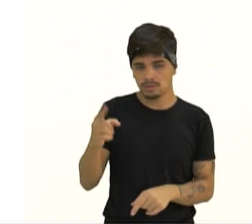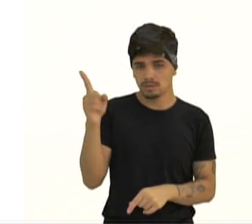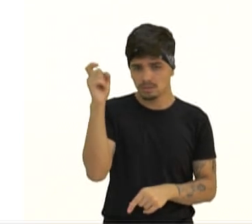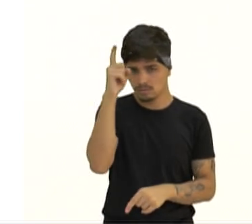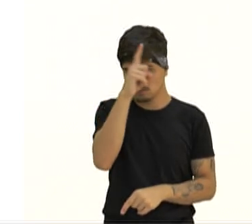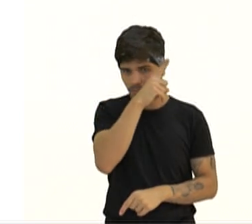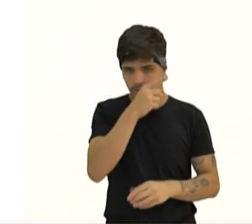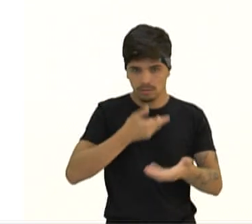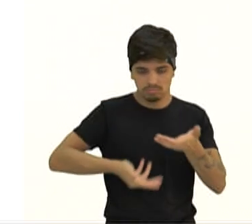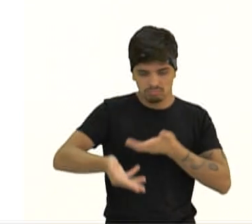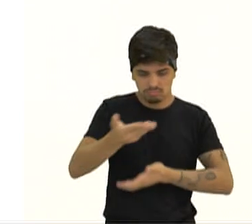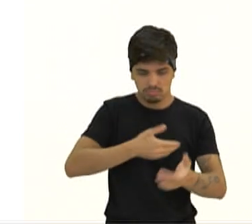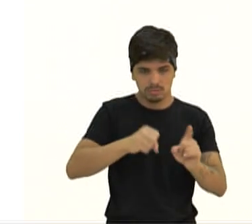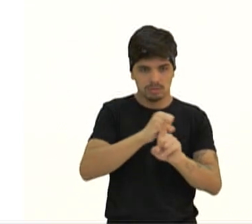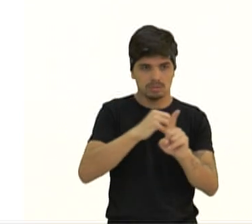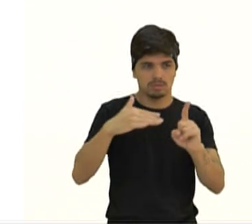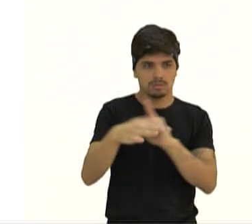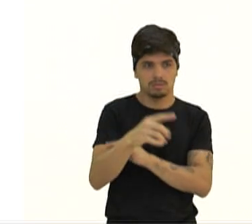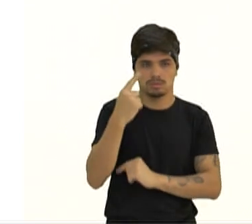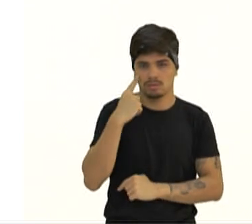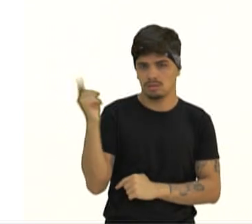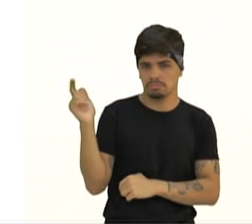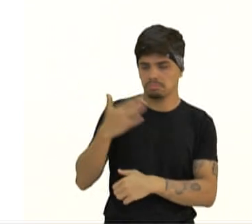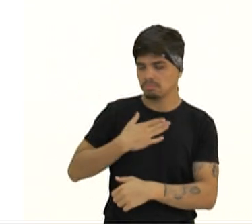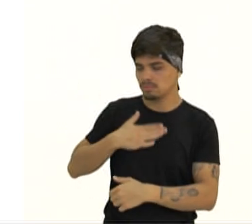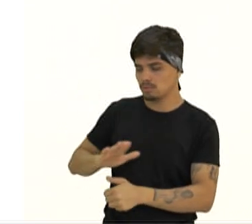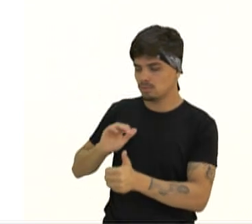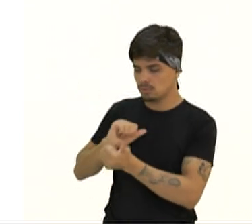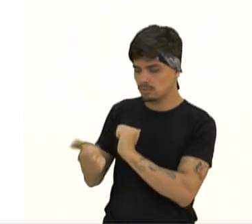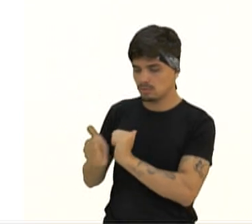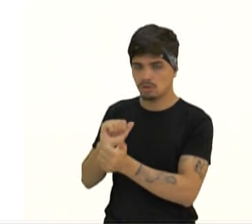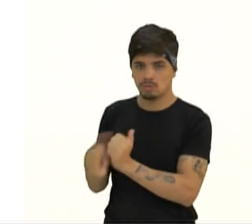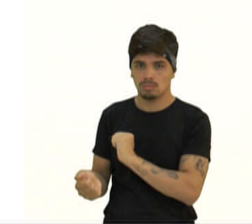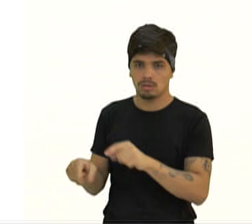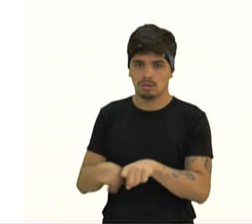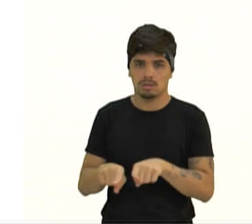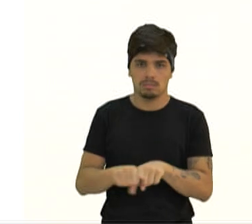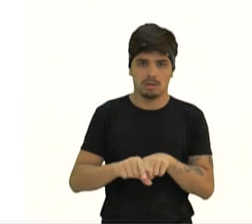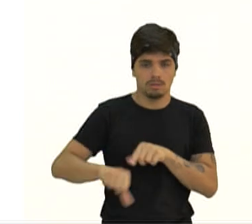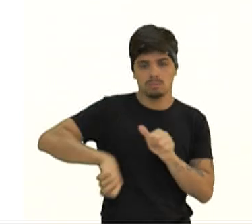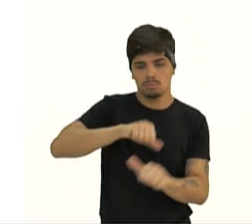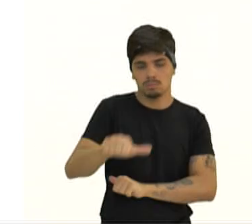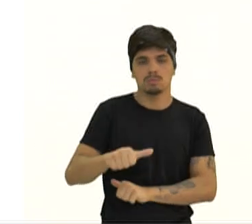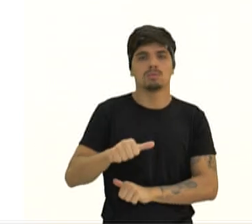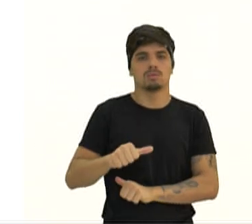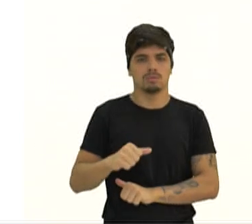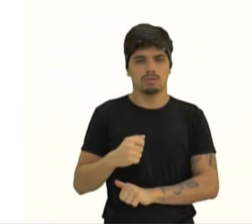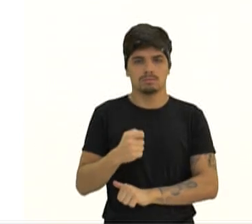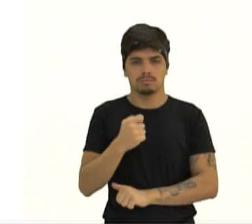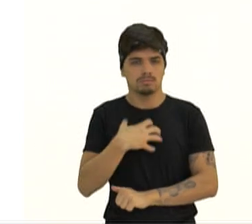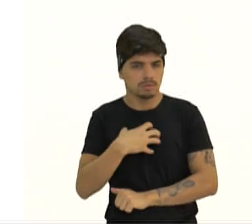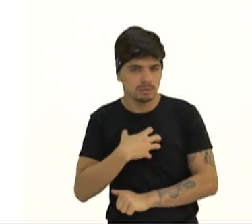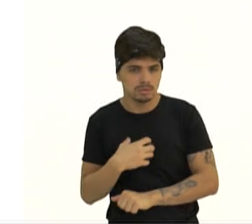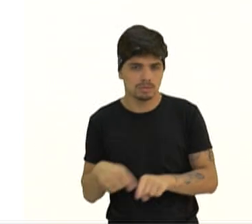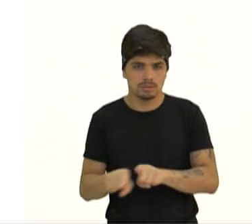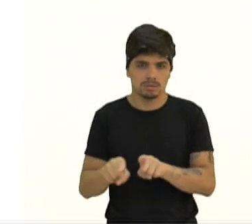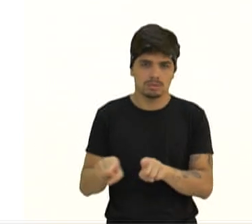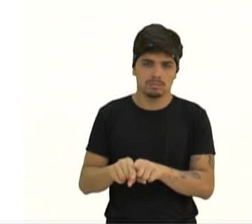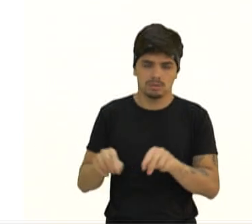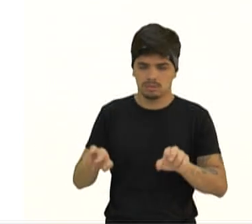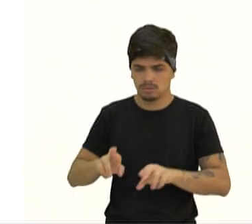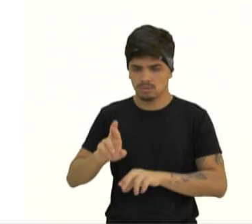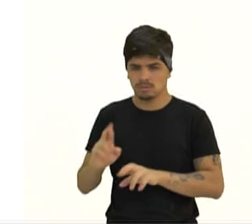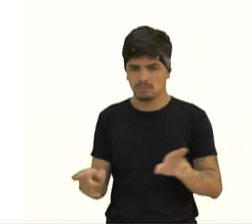social ali ele tá não gosta de esportes em oscilação de humor monopolize a conversa